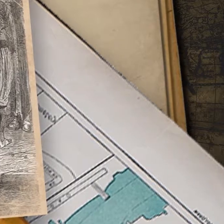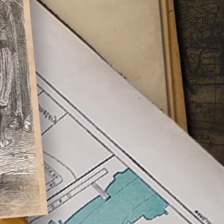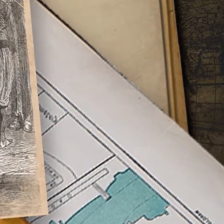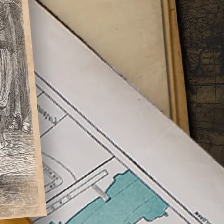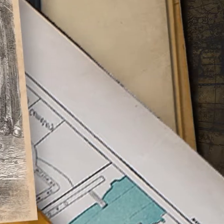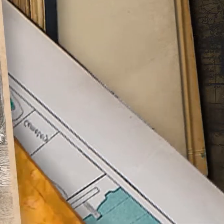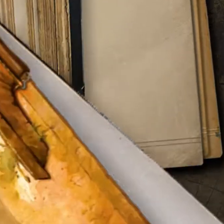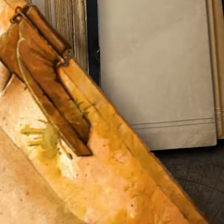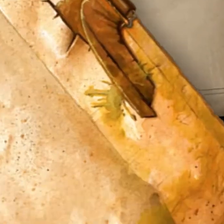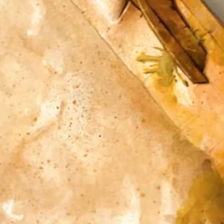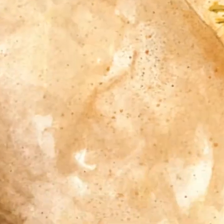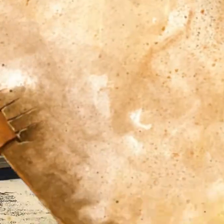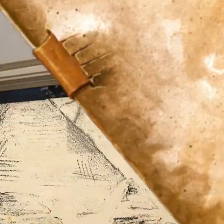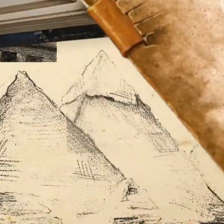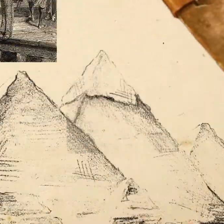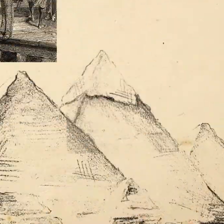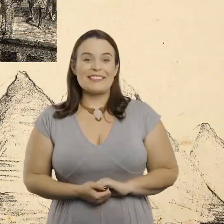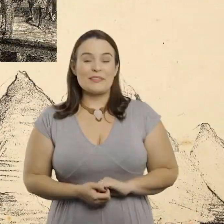no céu.